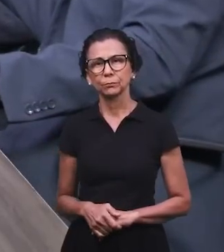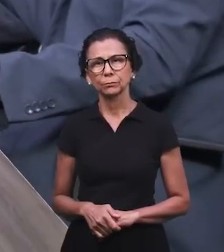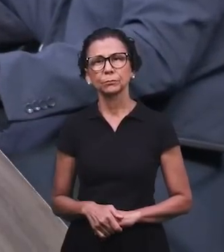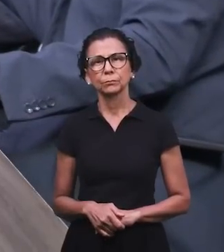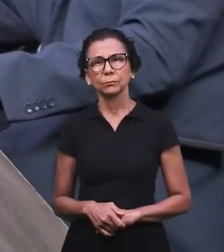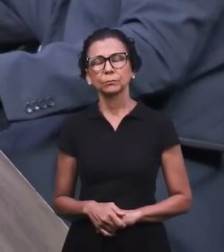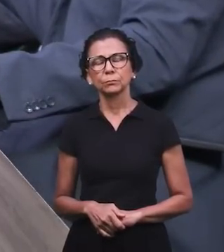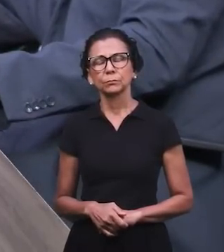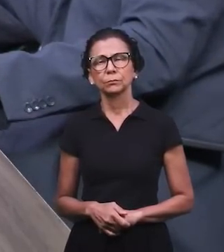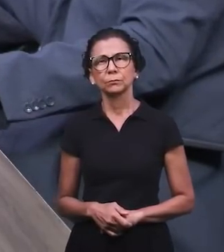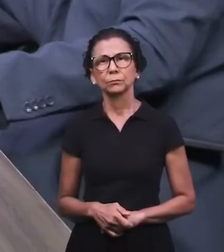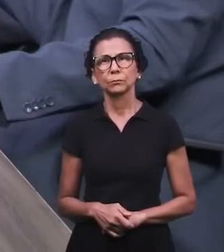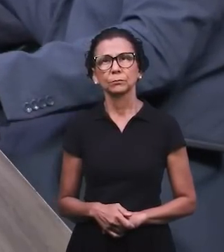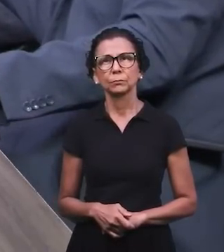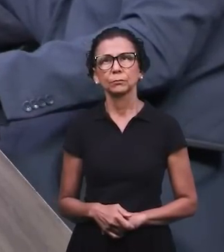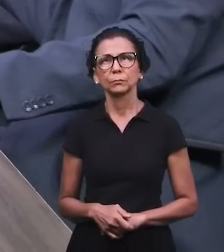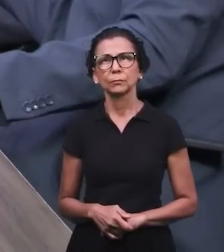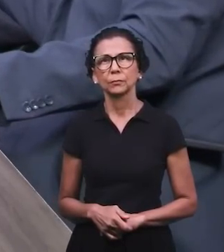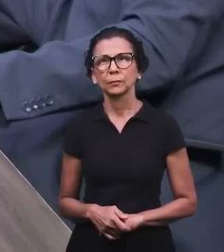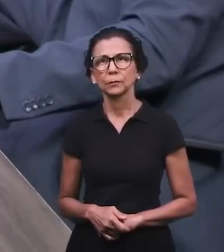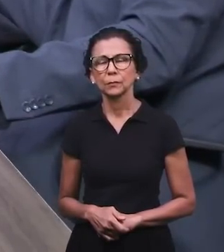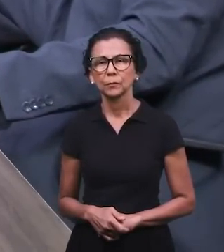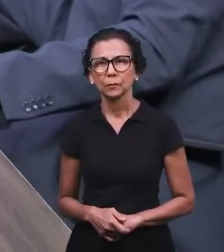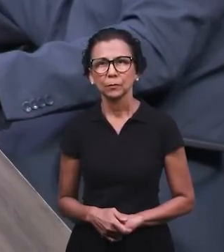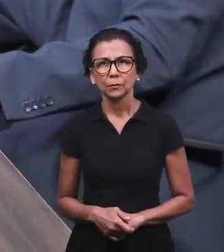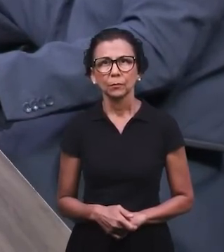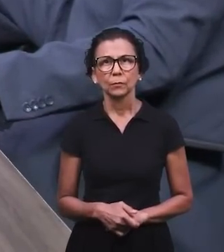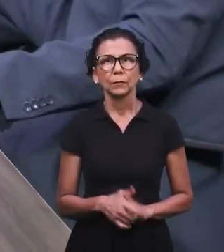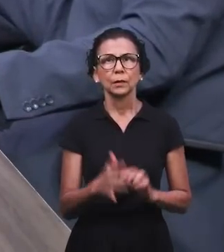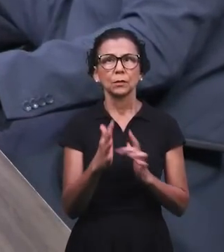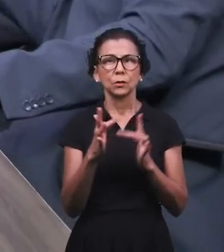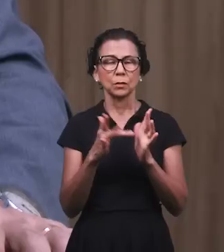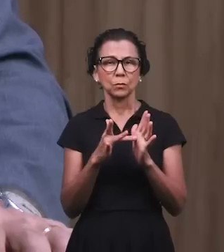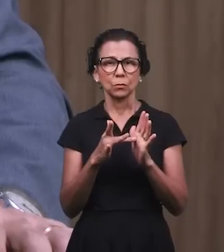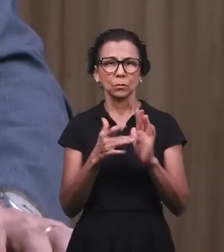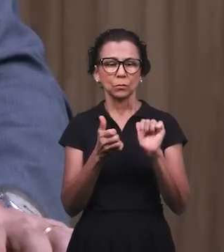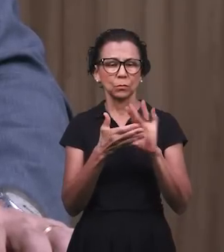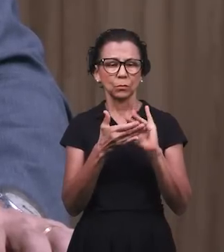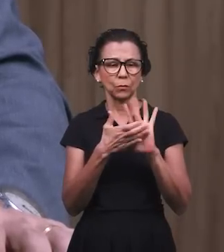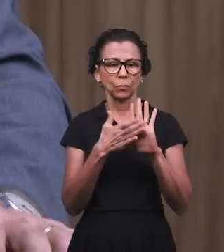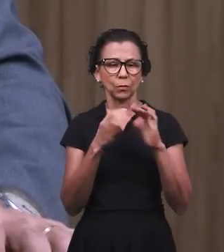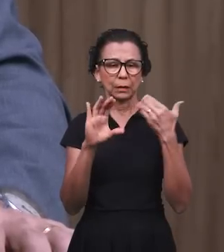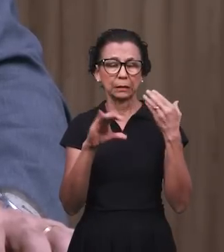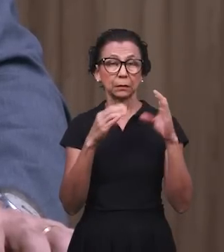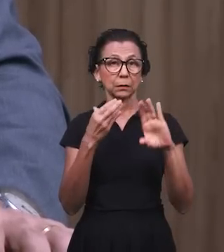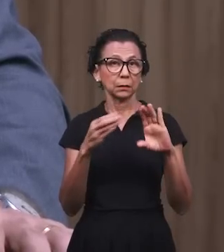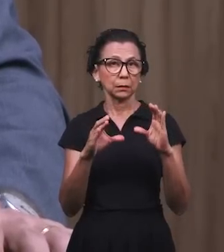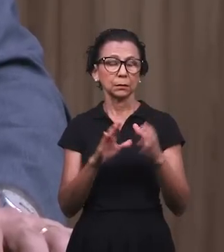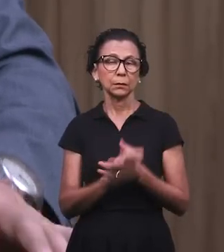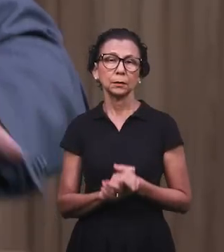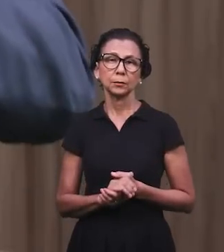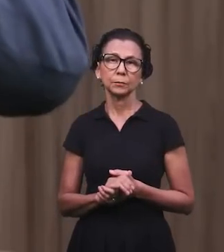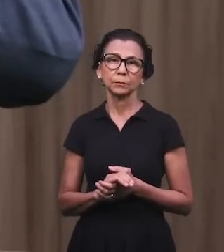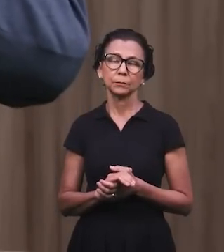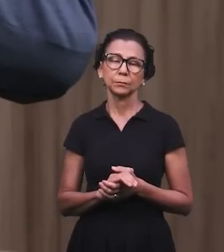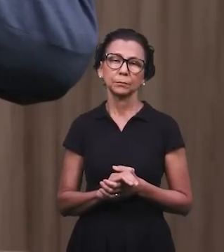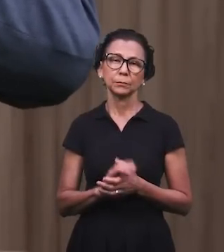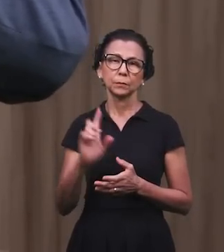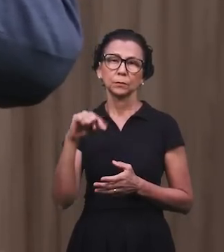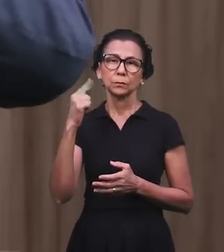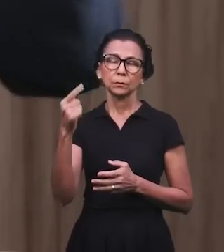ali. O Senhor Jesus ali, ele canta um louvor e ele vai para o sacrifício.